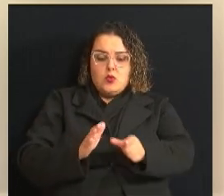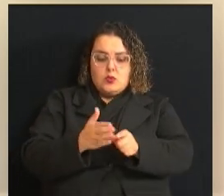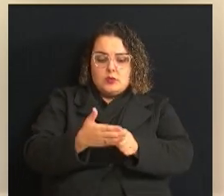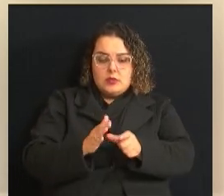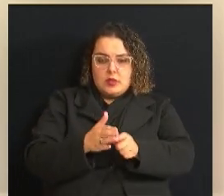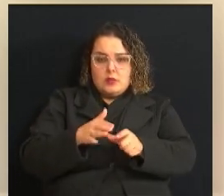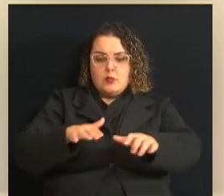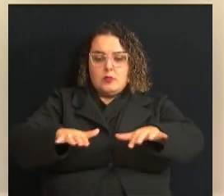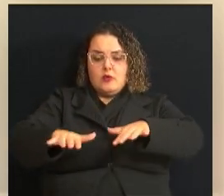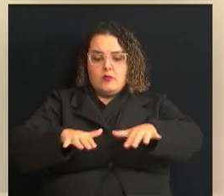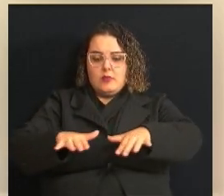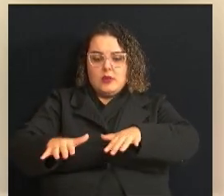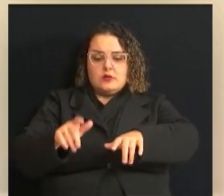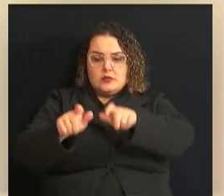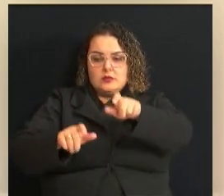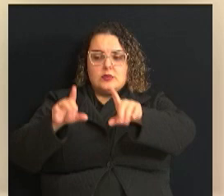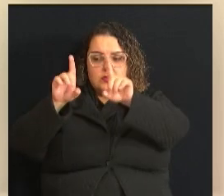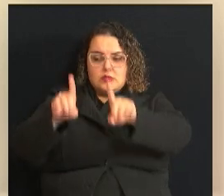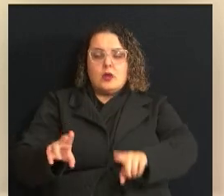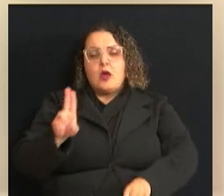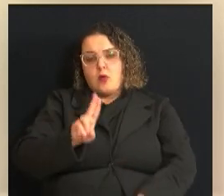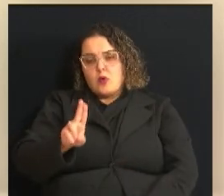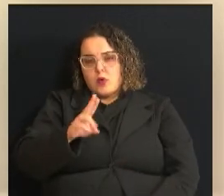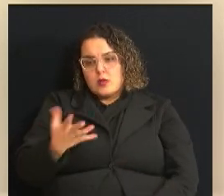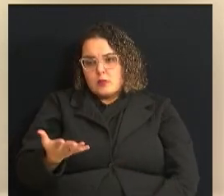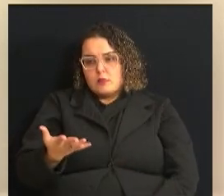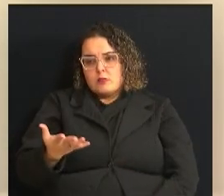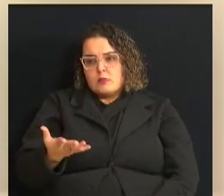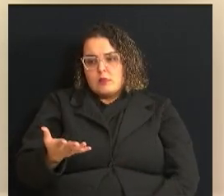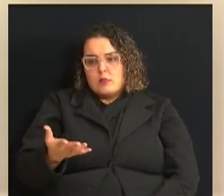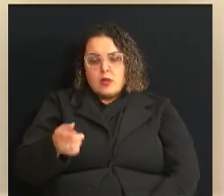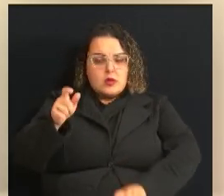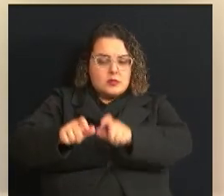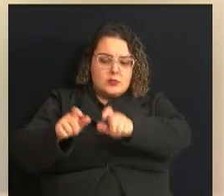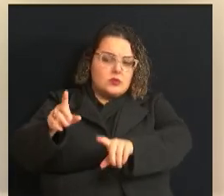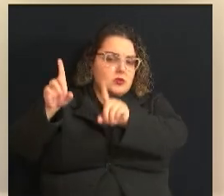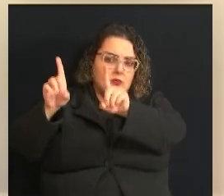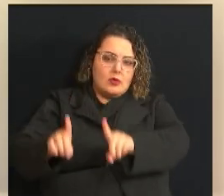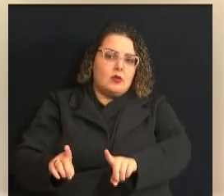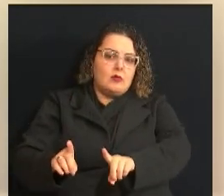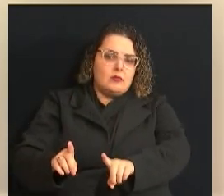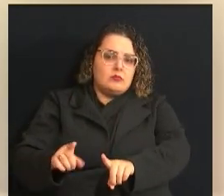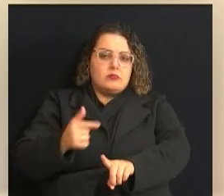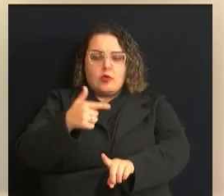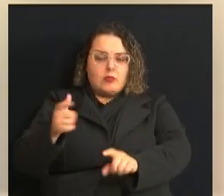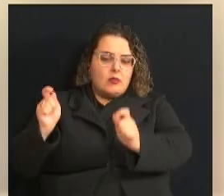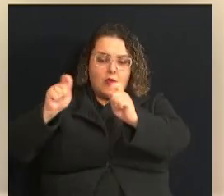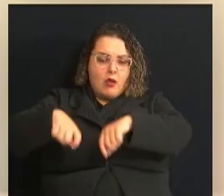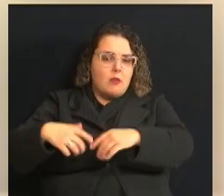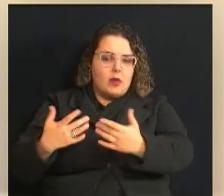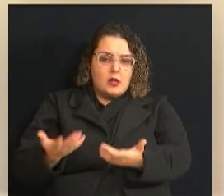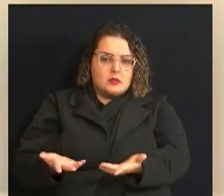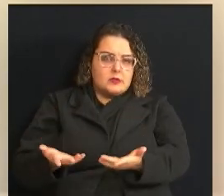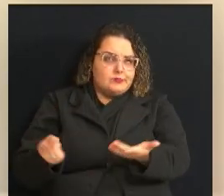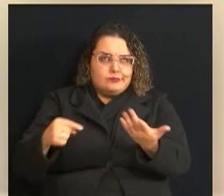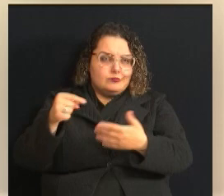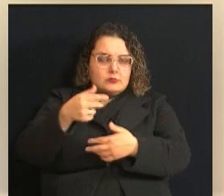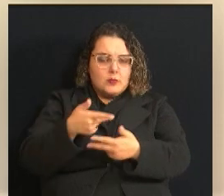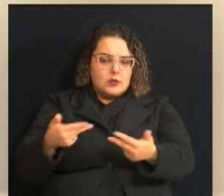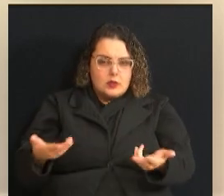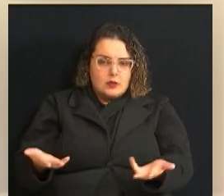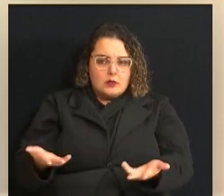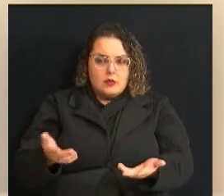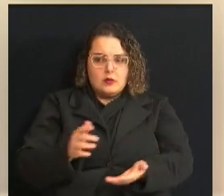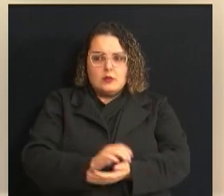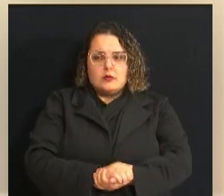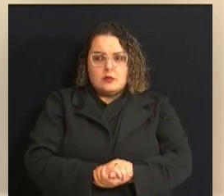é uma consideração de que as pessoas com deficiência seriam menos capacitadas, enfim, né, e